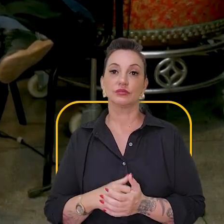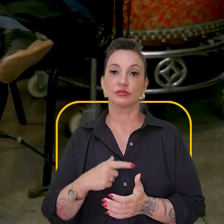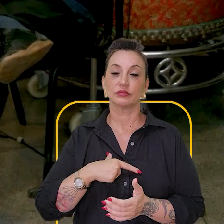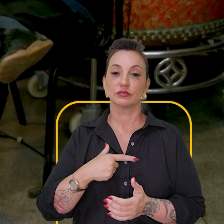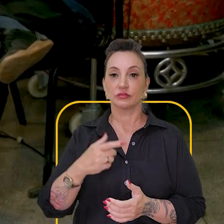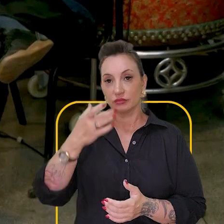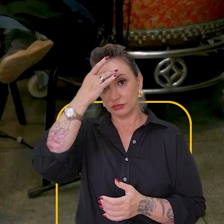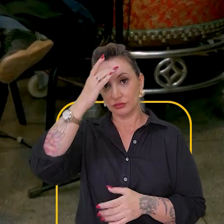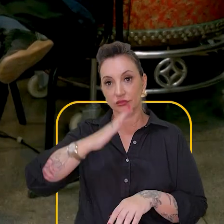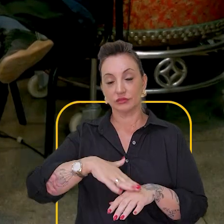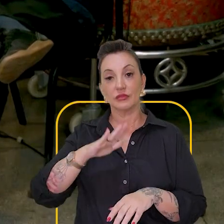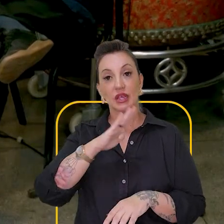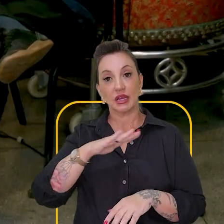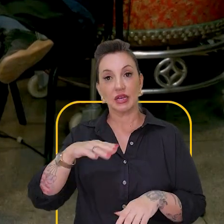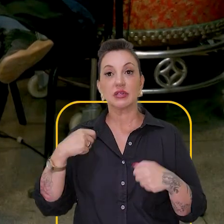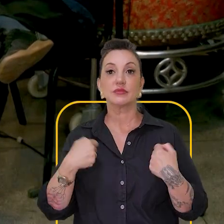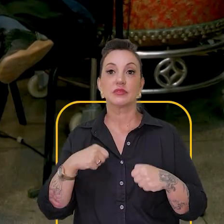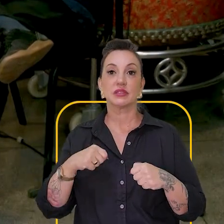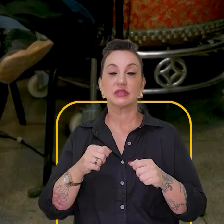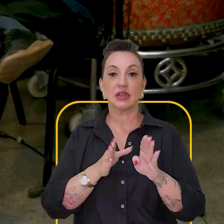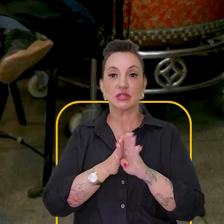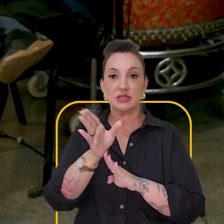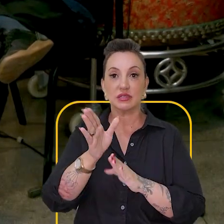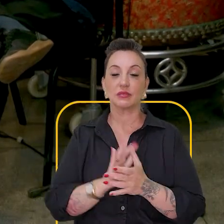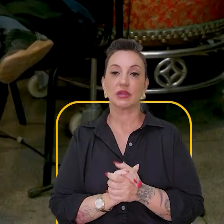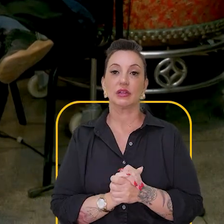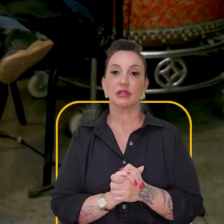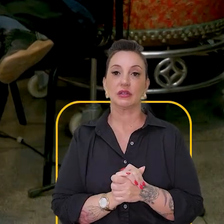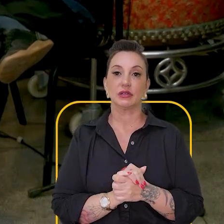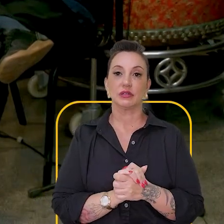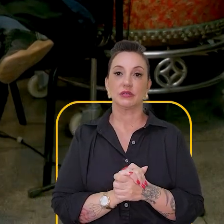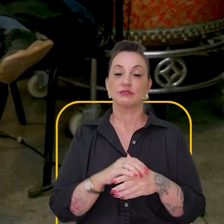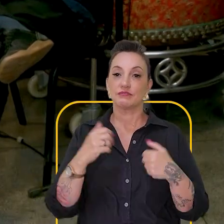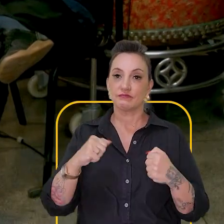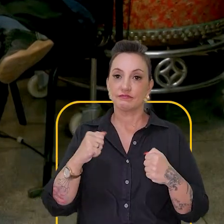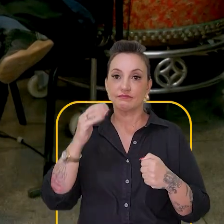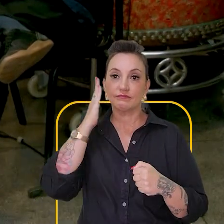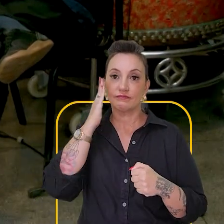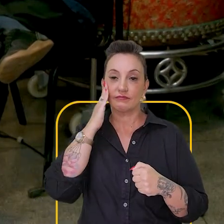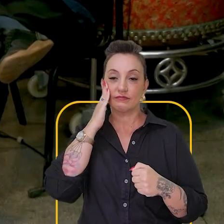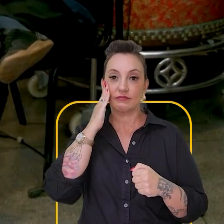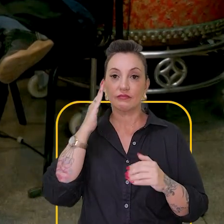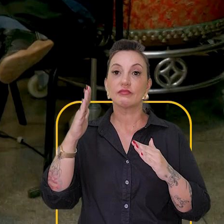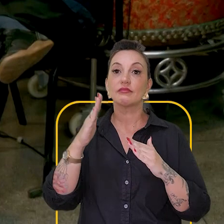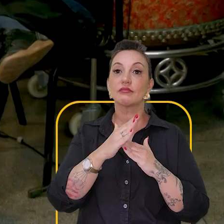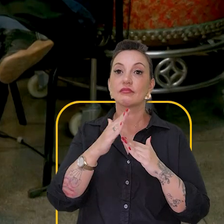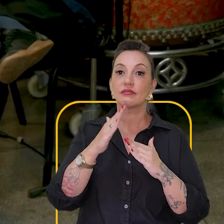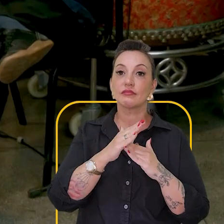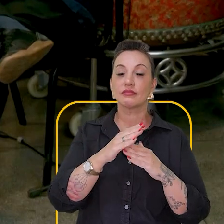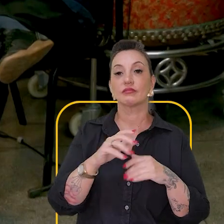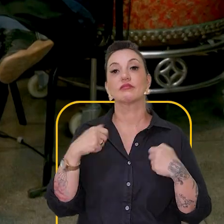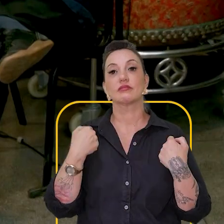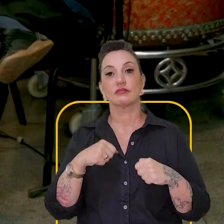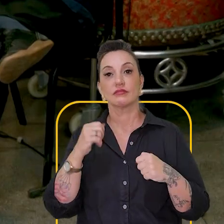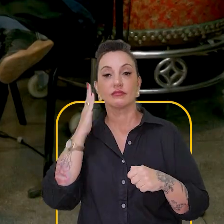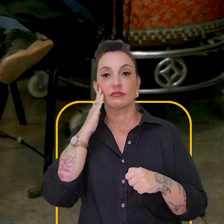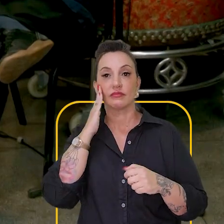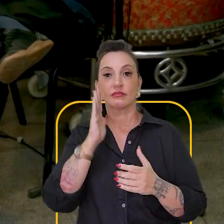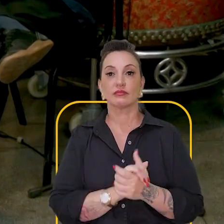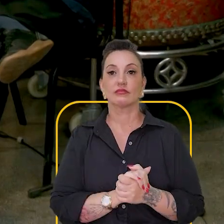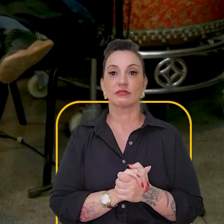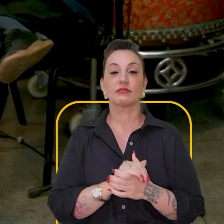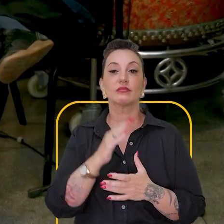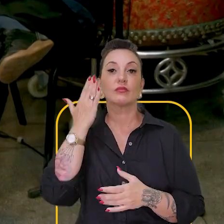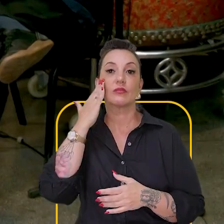tem pouco mais de consciência mas a criança ela precisa de uma disciplina é ela precisa saber dos limites ela precisa